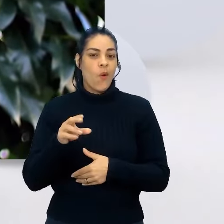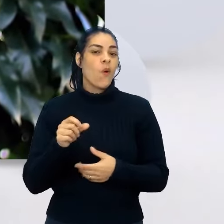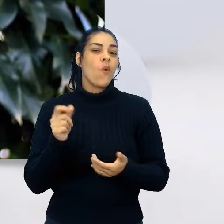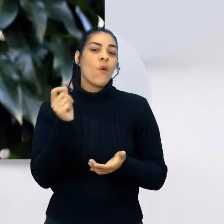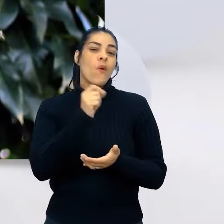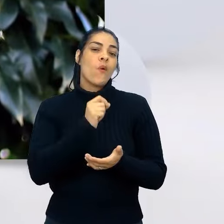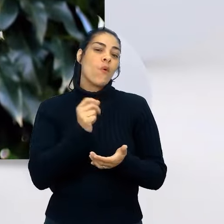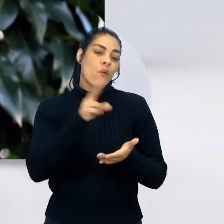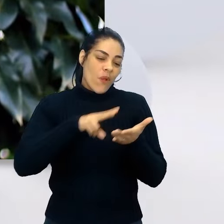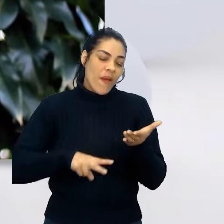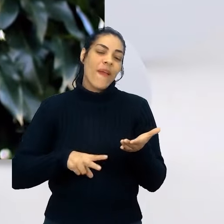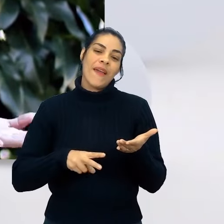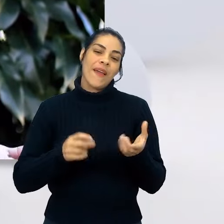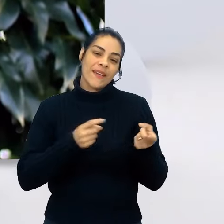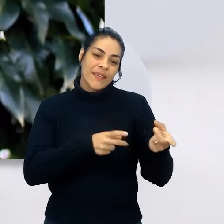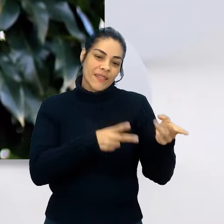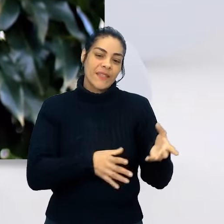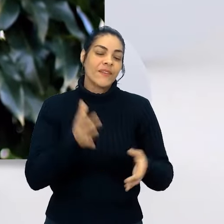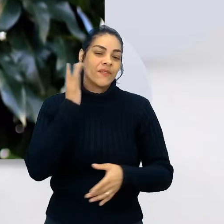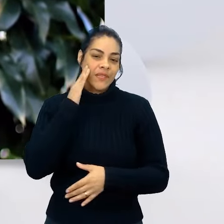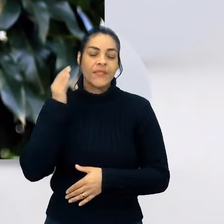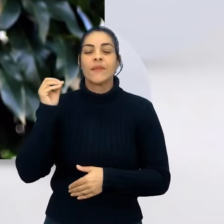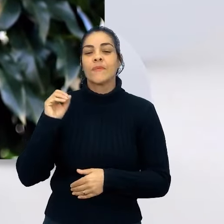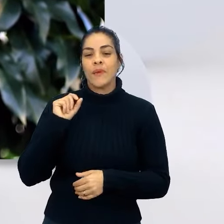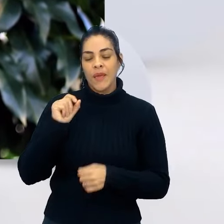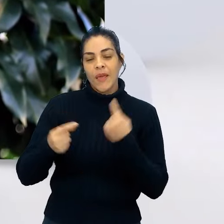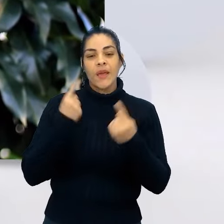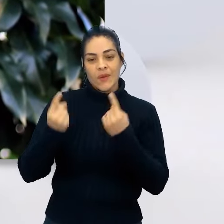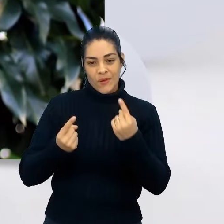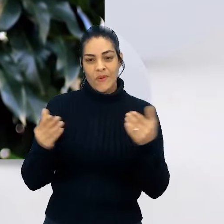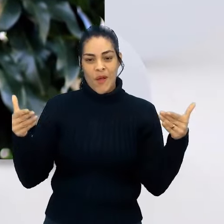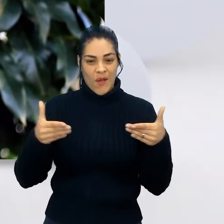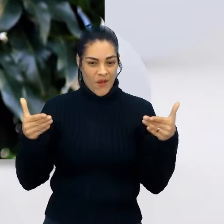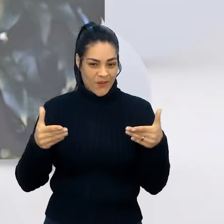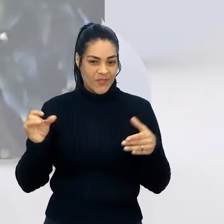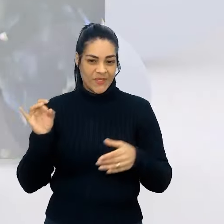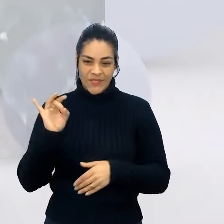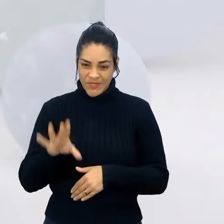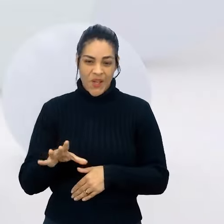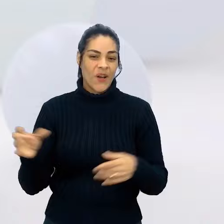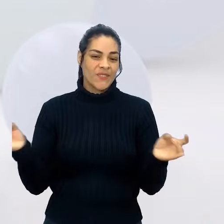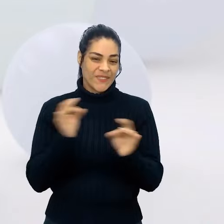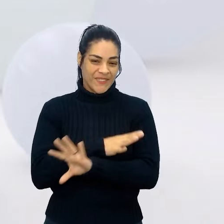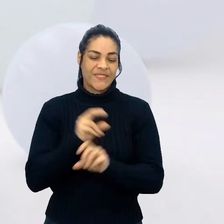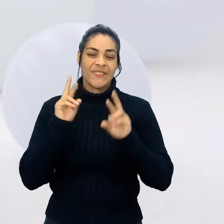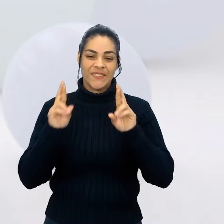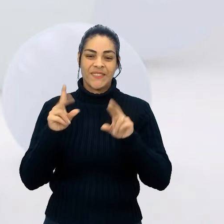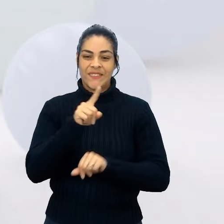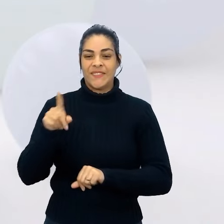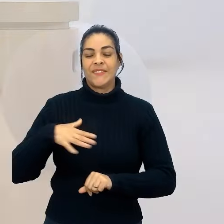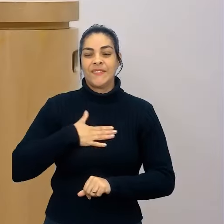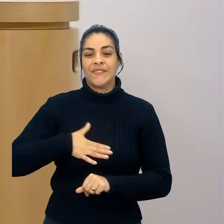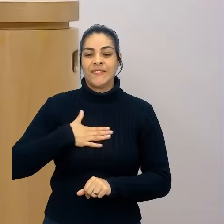vai saber identificar o que é intocável ou não. Então, por hoje é isso. Eu espero que você tenha gostado.